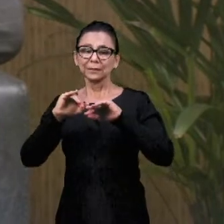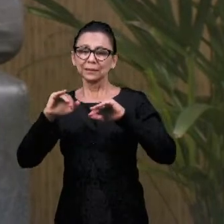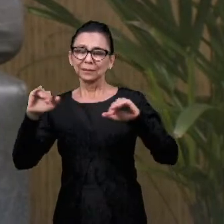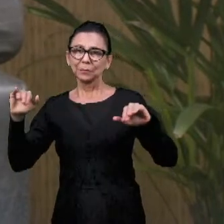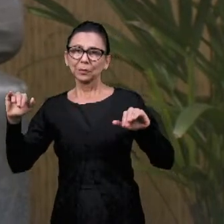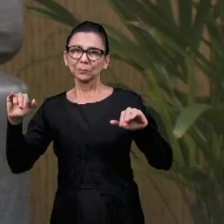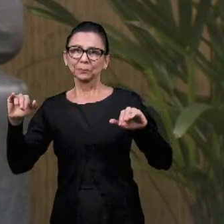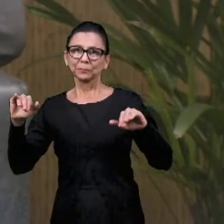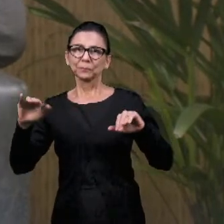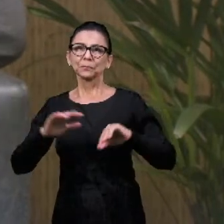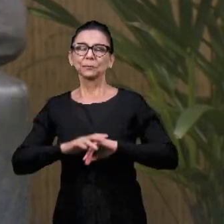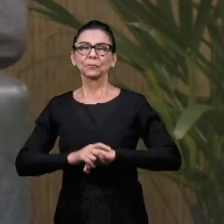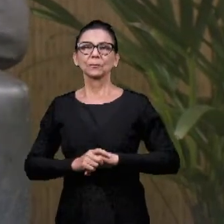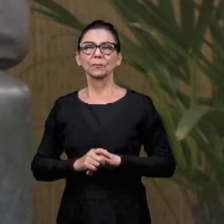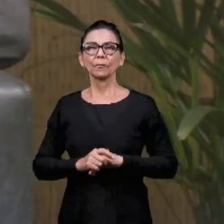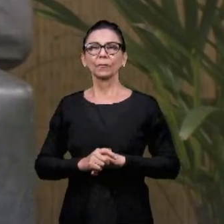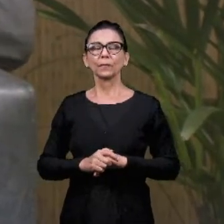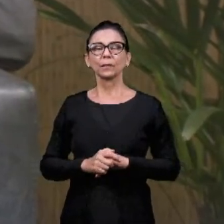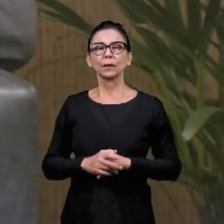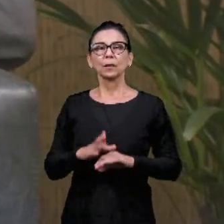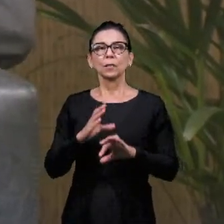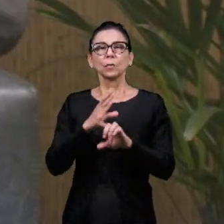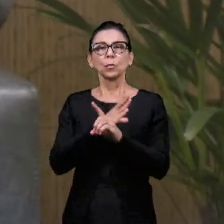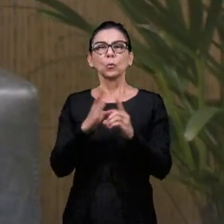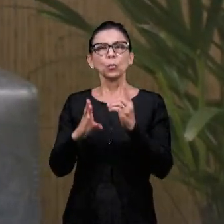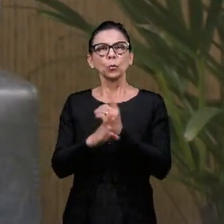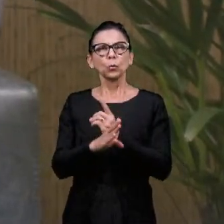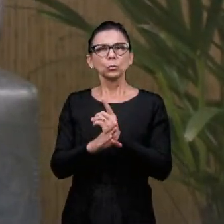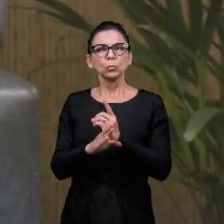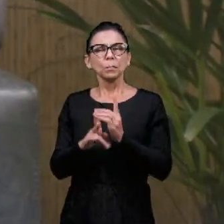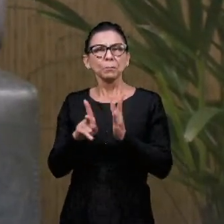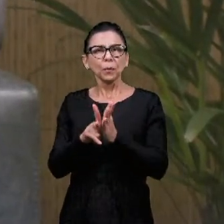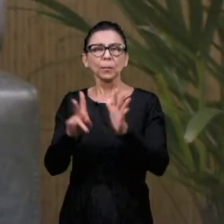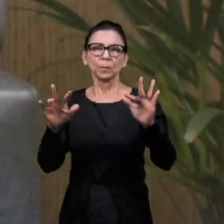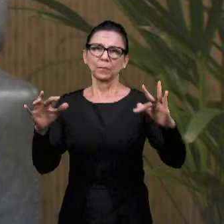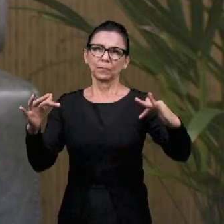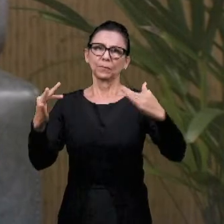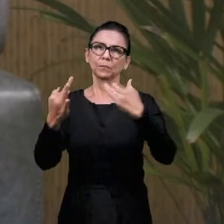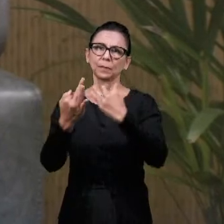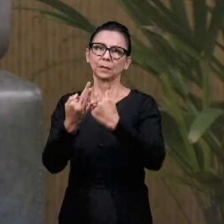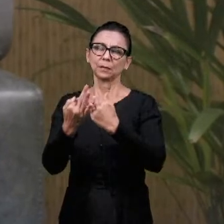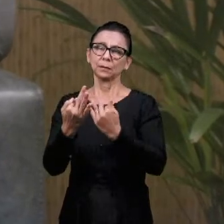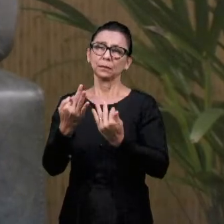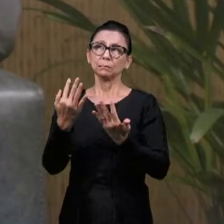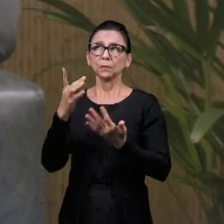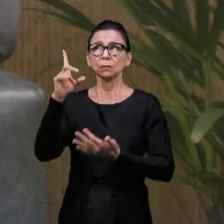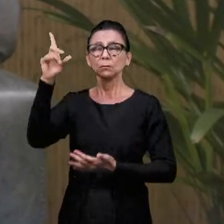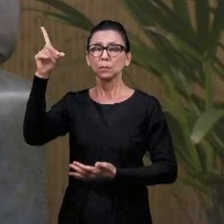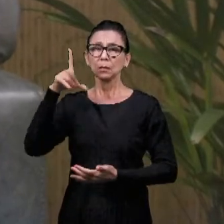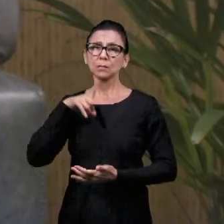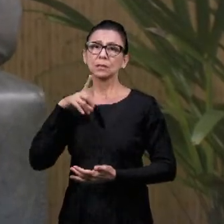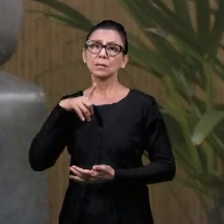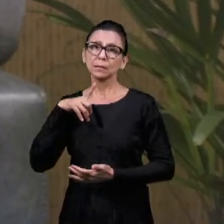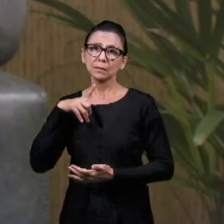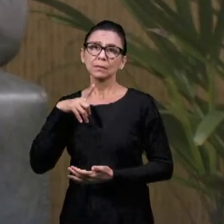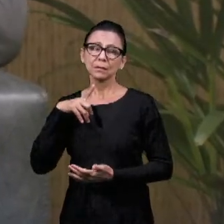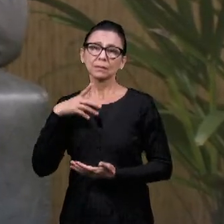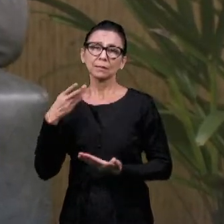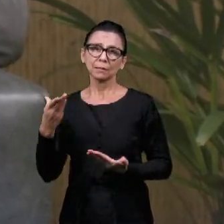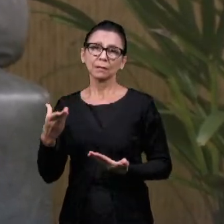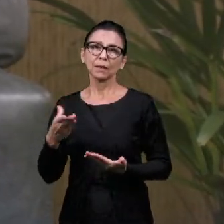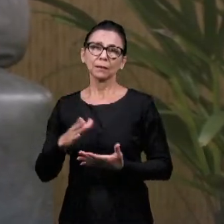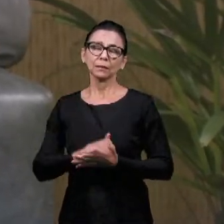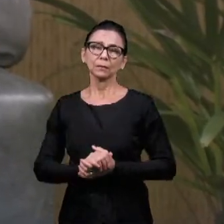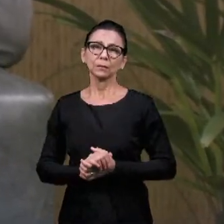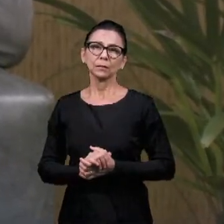revelou isso, Ele tem um propósito especial na reunião da família. É um momento propício para colocar